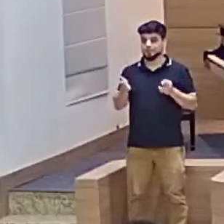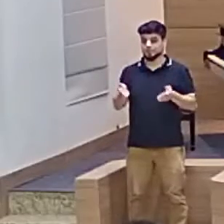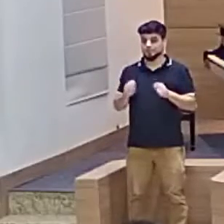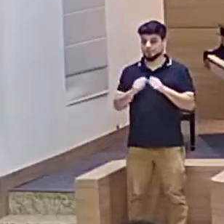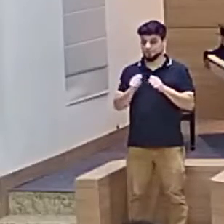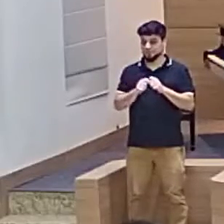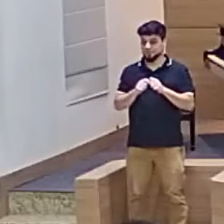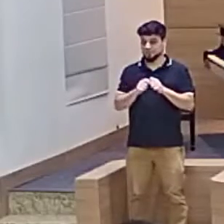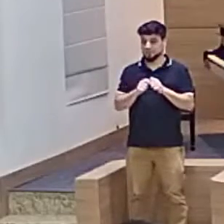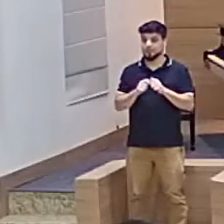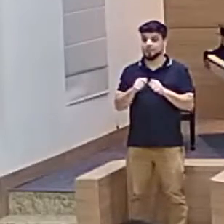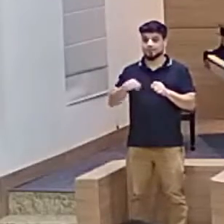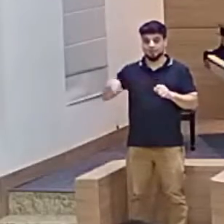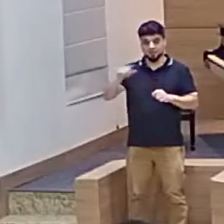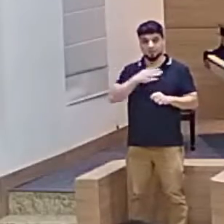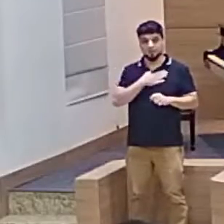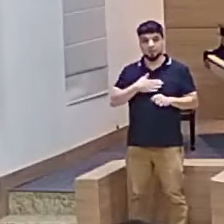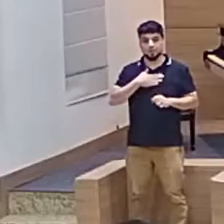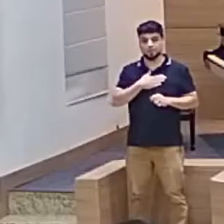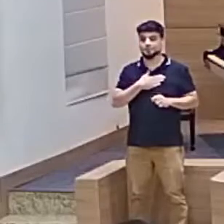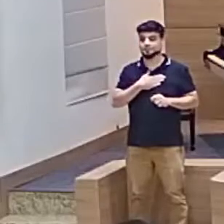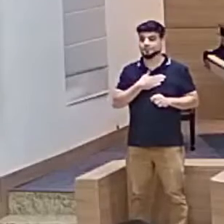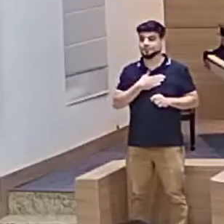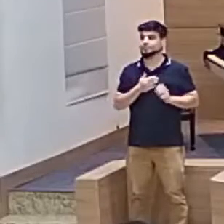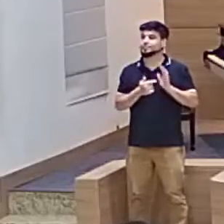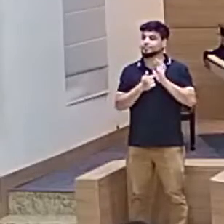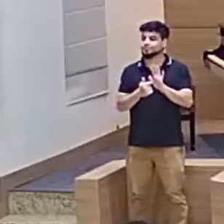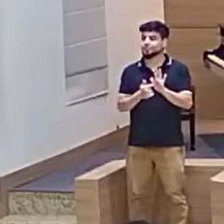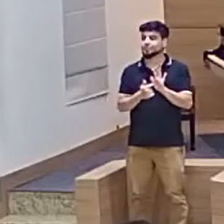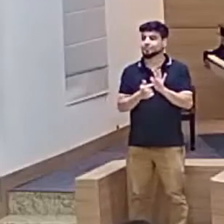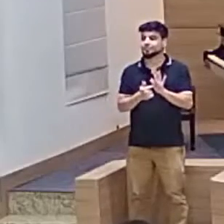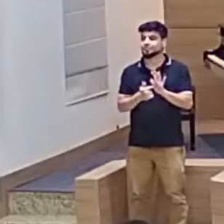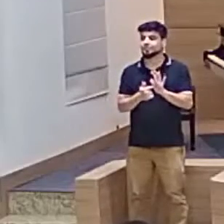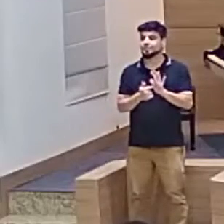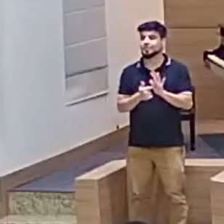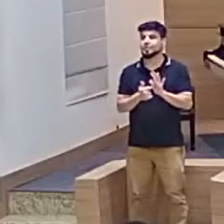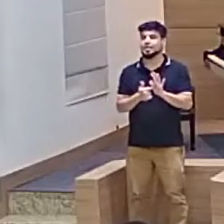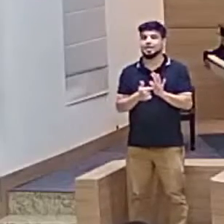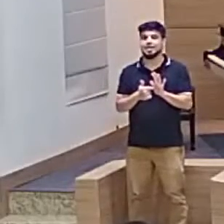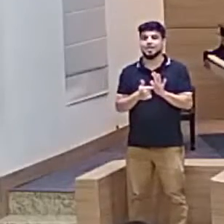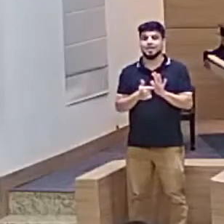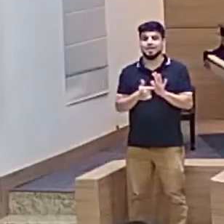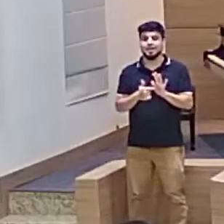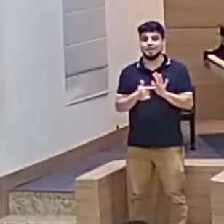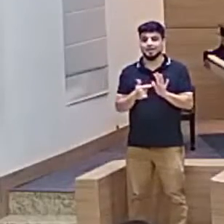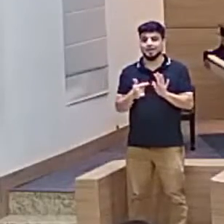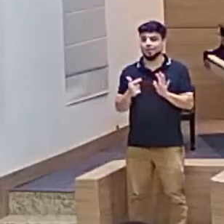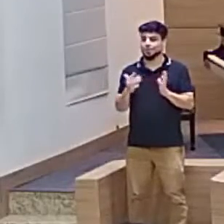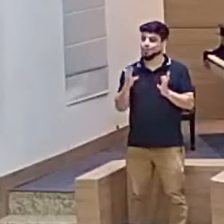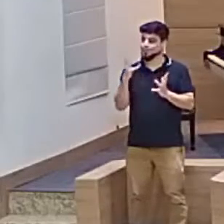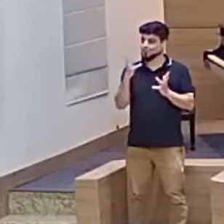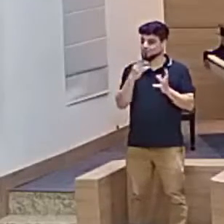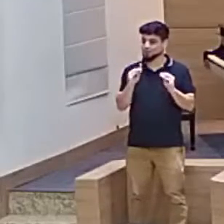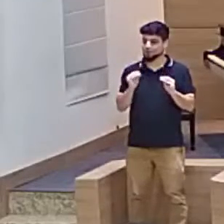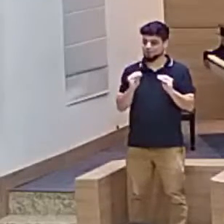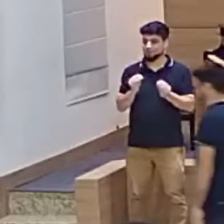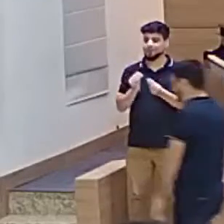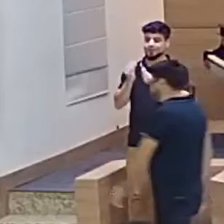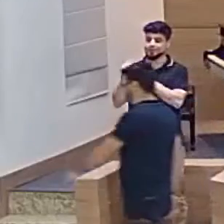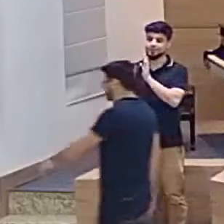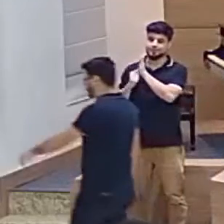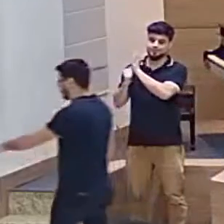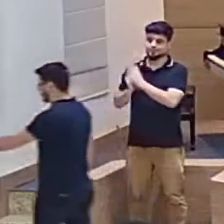de fazer que apresentar Príncipes e princesas ao Senhor e hoje nós temos o privilégio